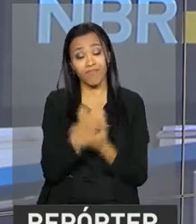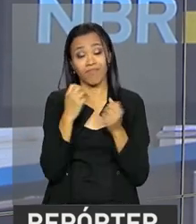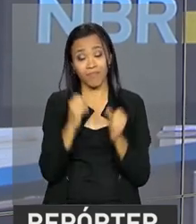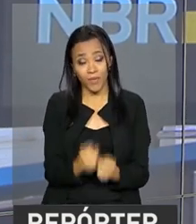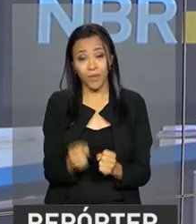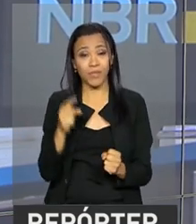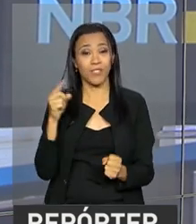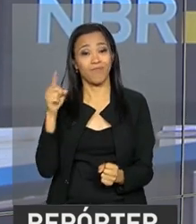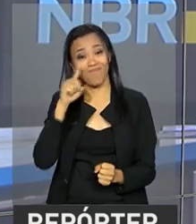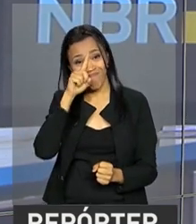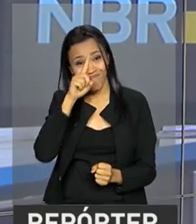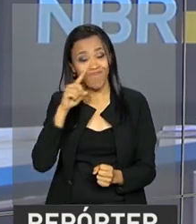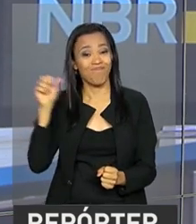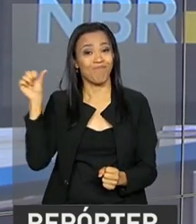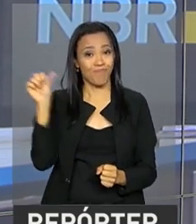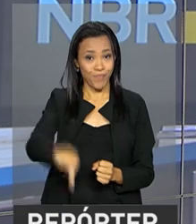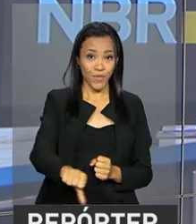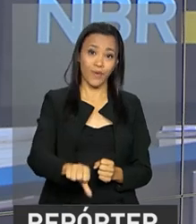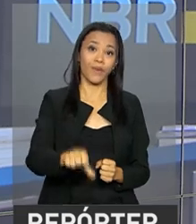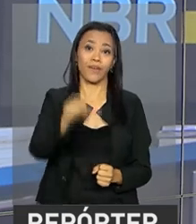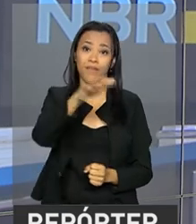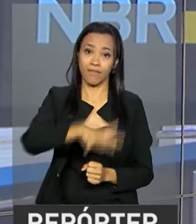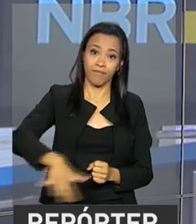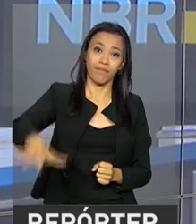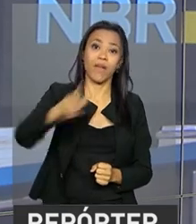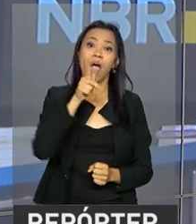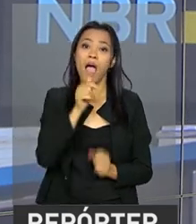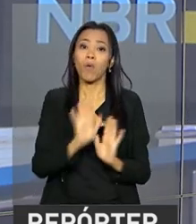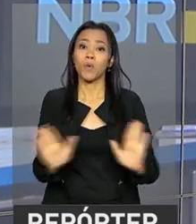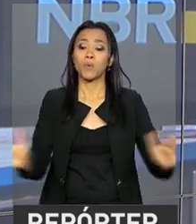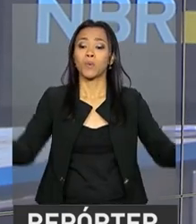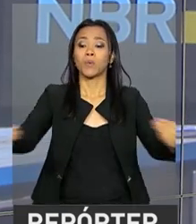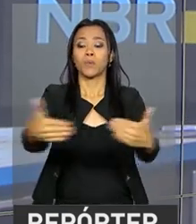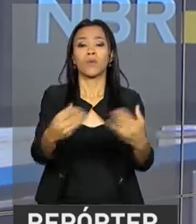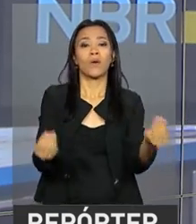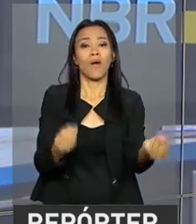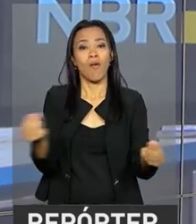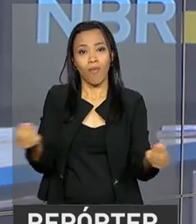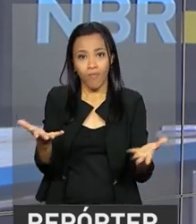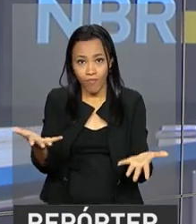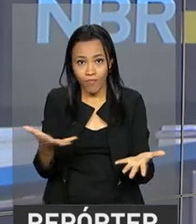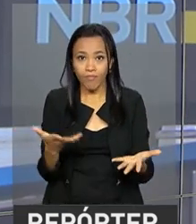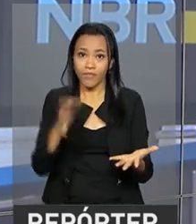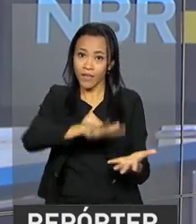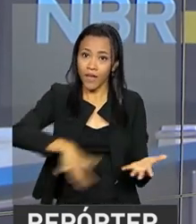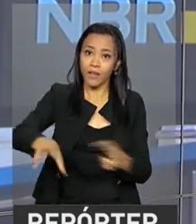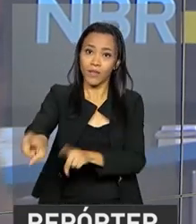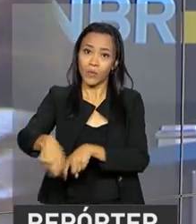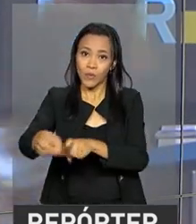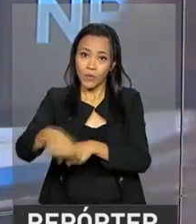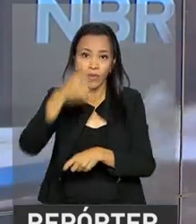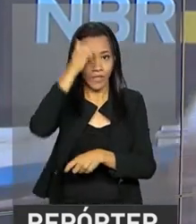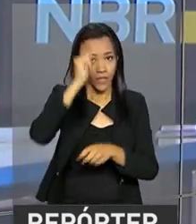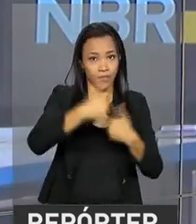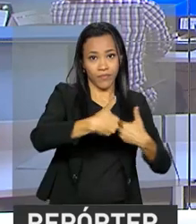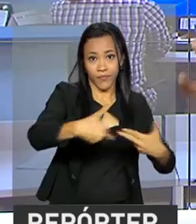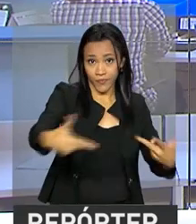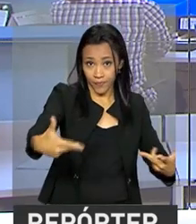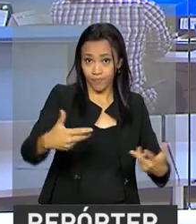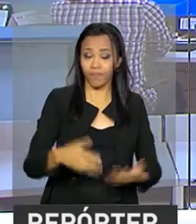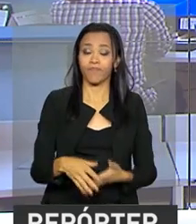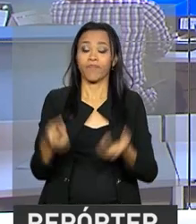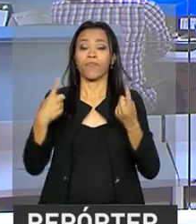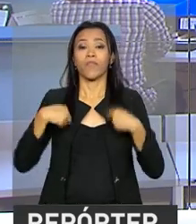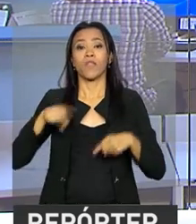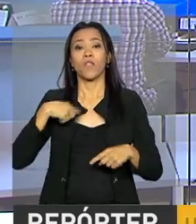trazer ainda mais preju para os reservatórios de água da região para agricultura e pecuária